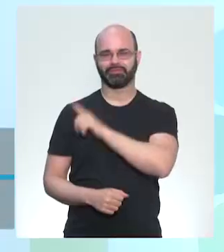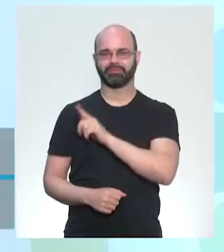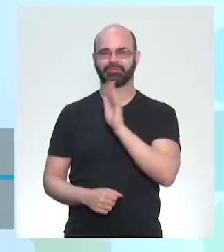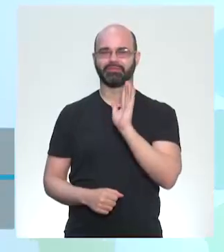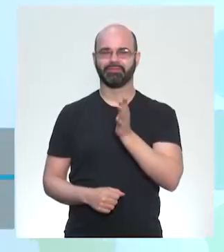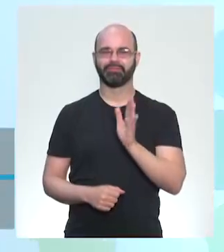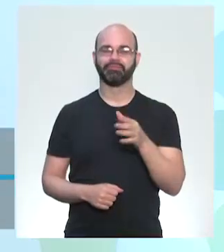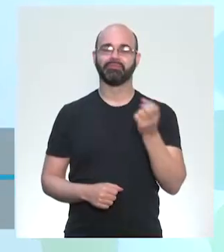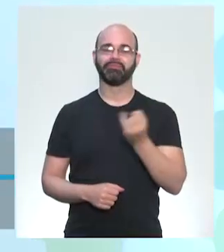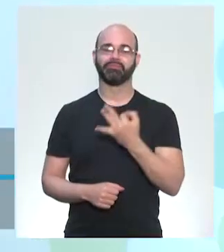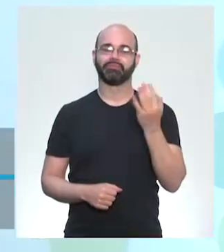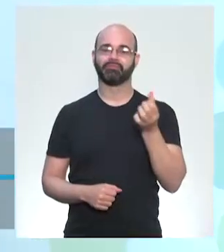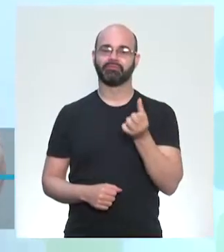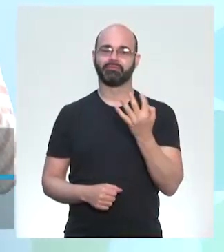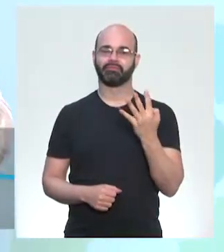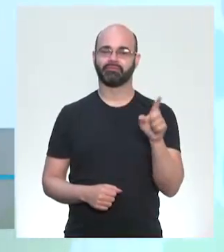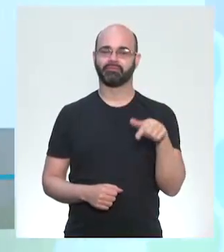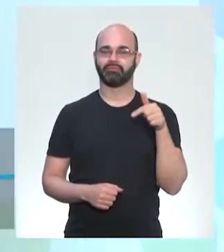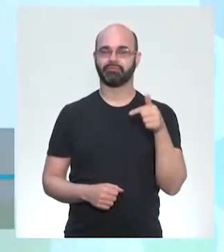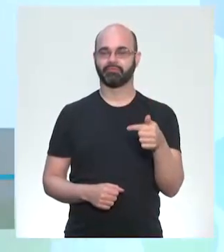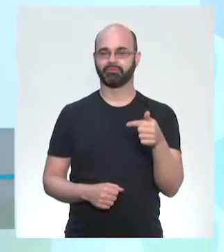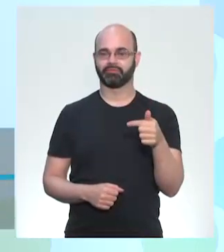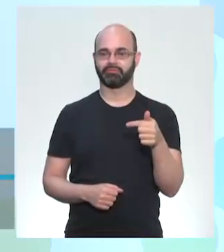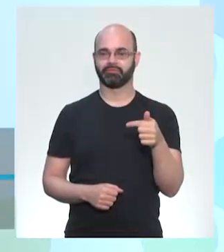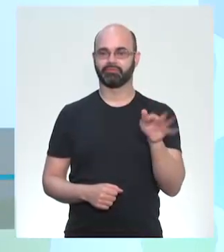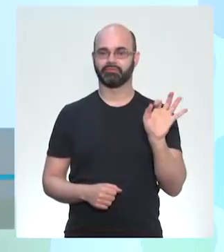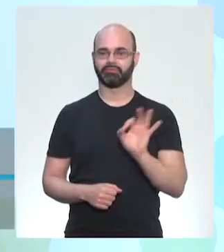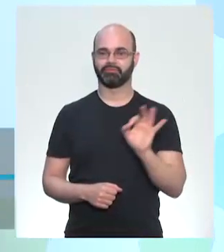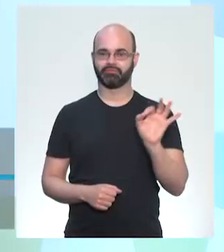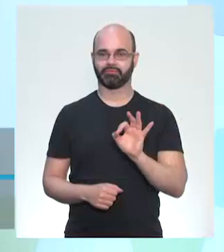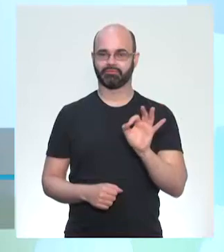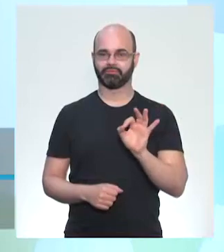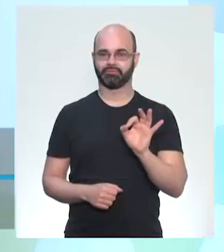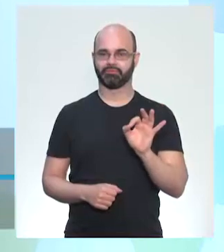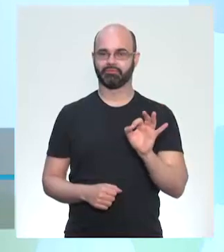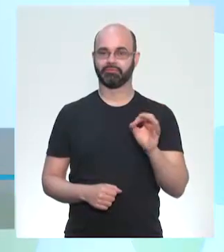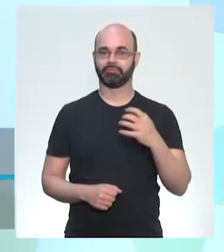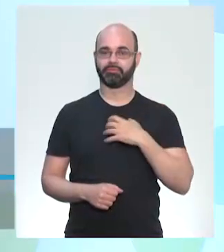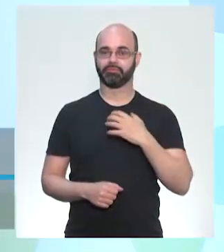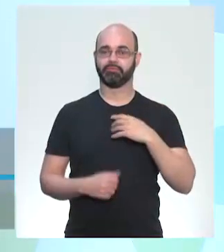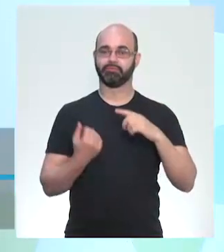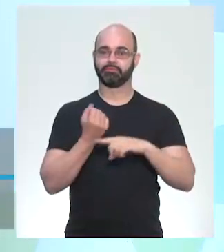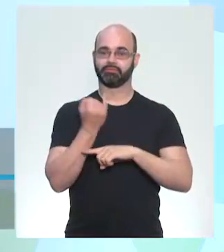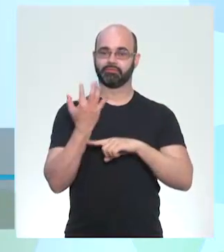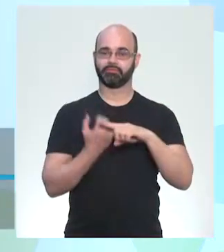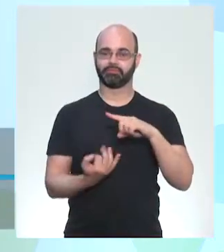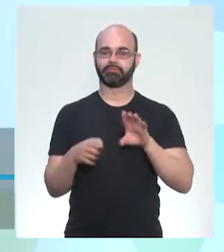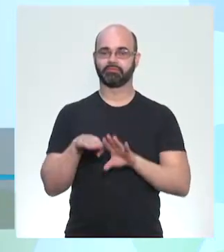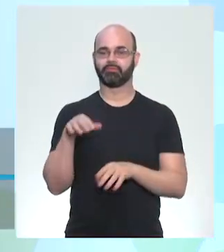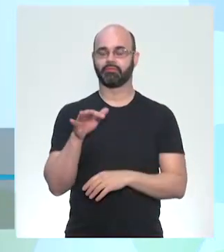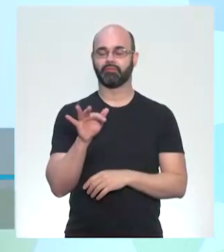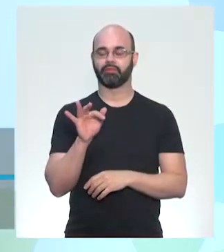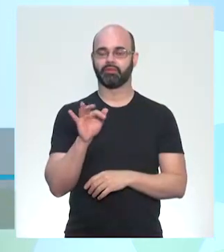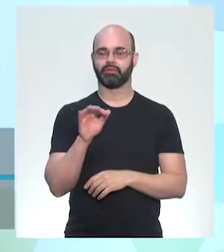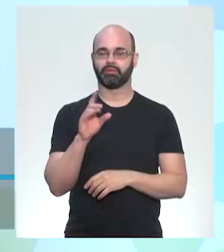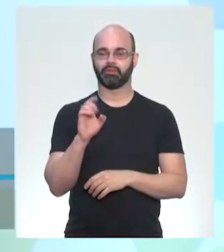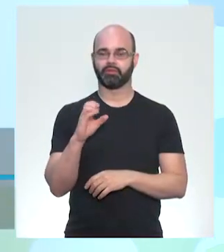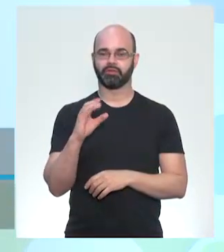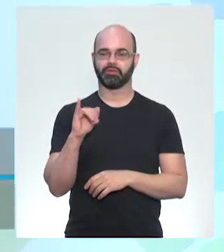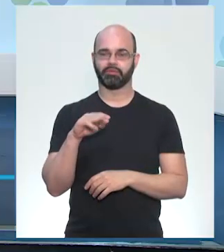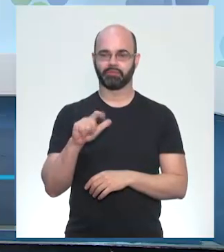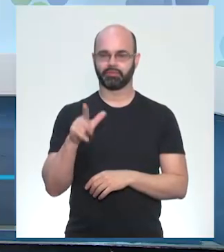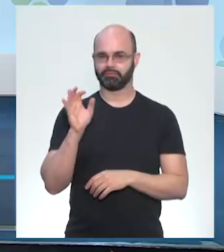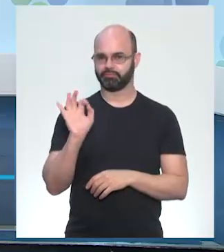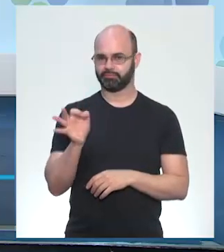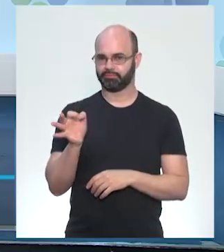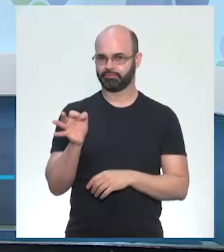quanto que dá 64,7% na forma fracionária e também na forma decimal, né? Tirando esse símbolo,